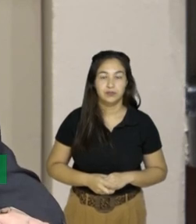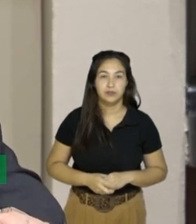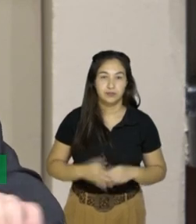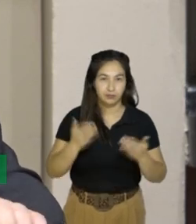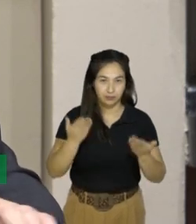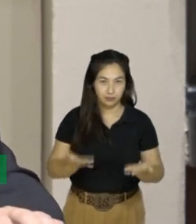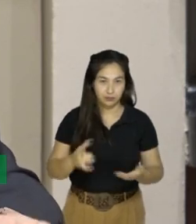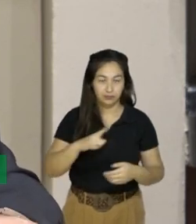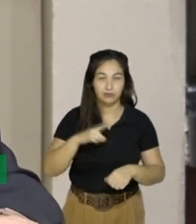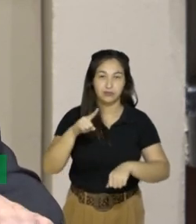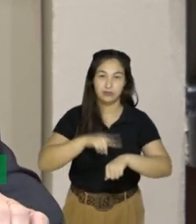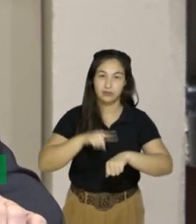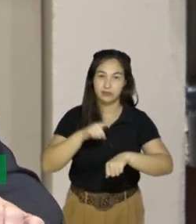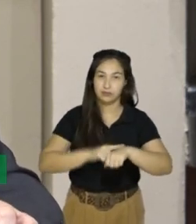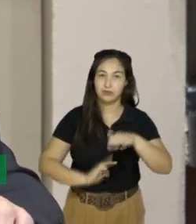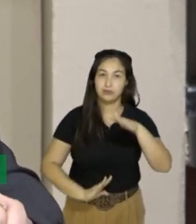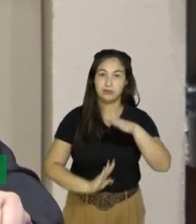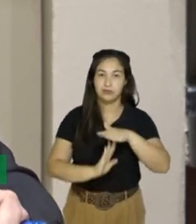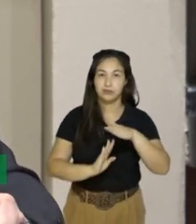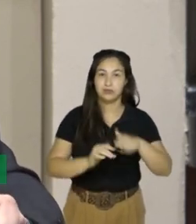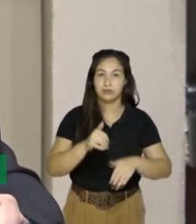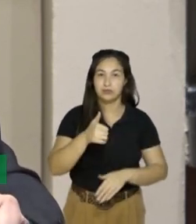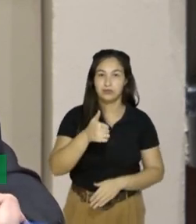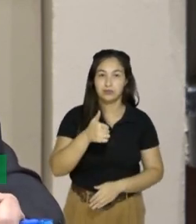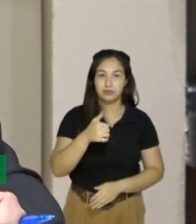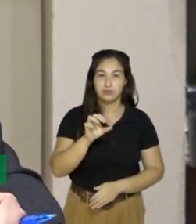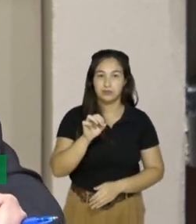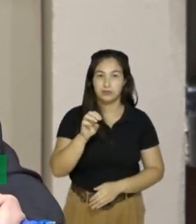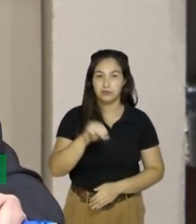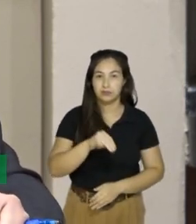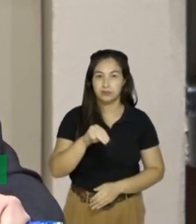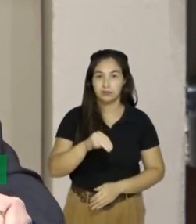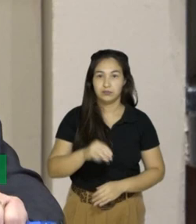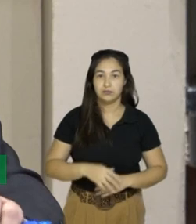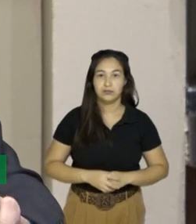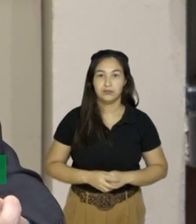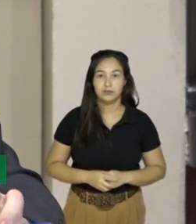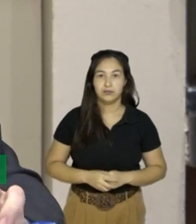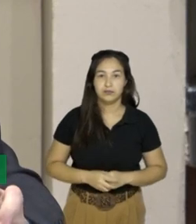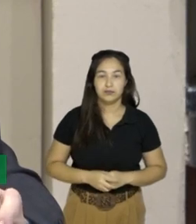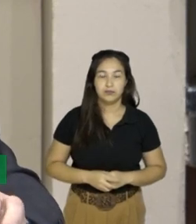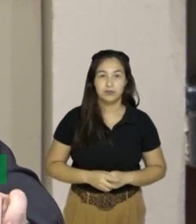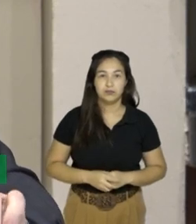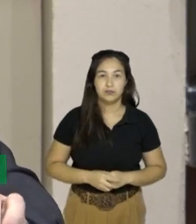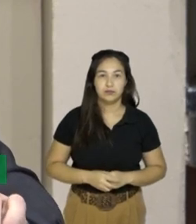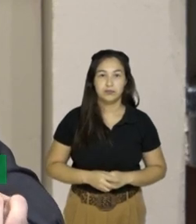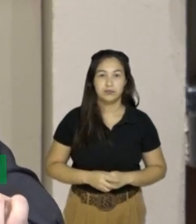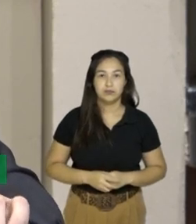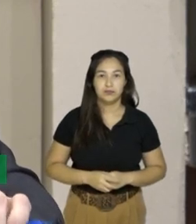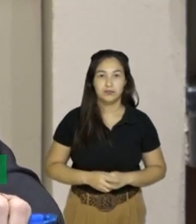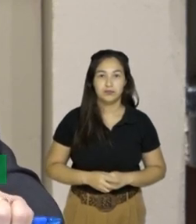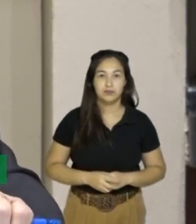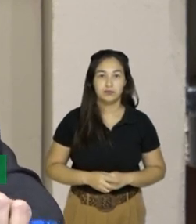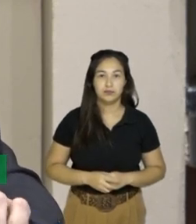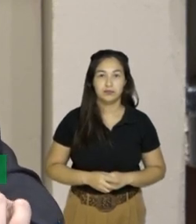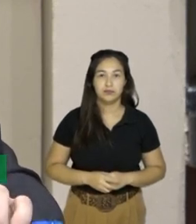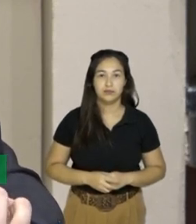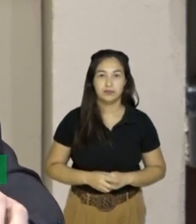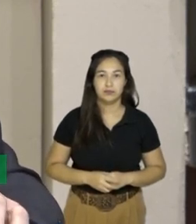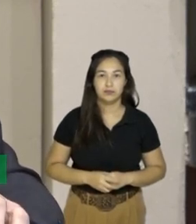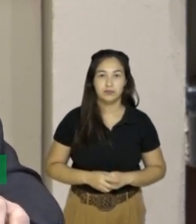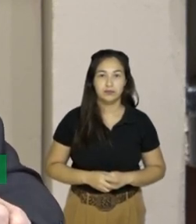tem o tempo de até 10 minutos em Breves